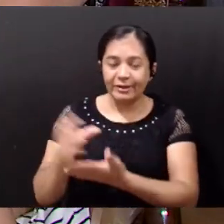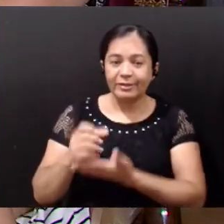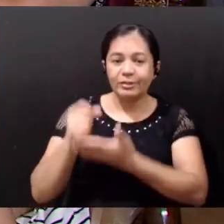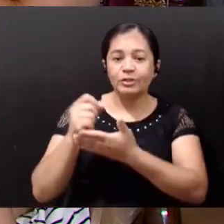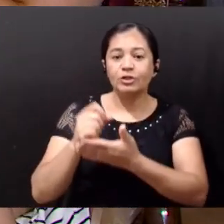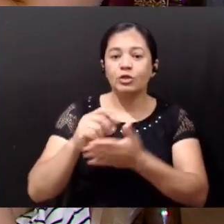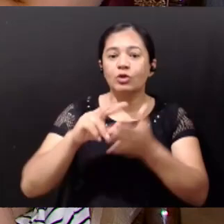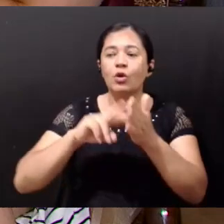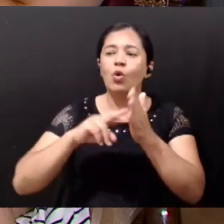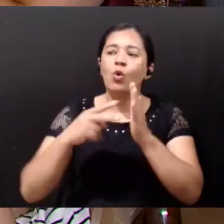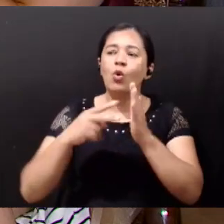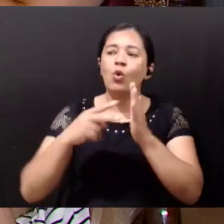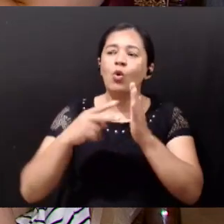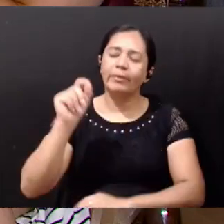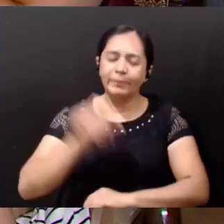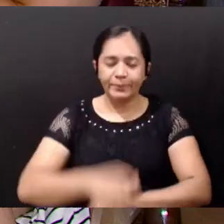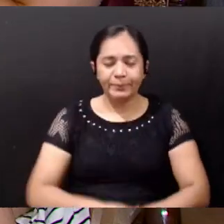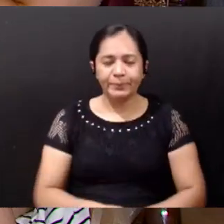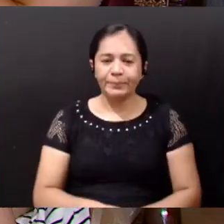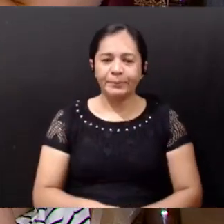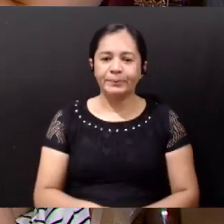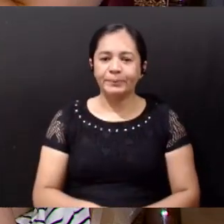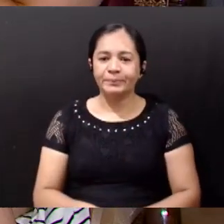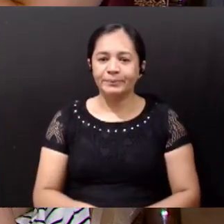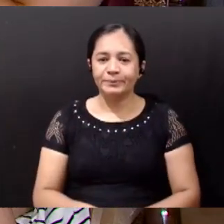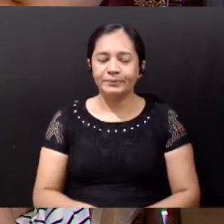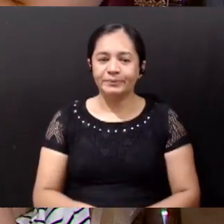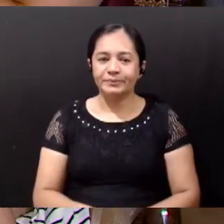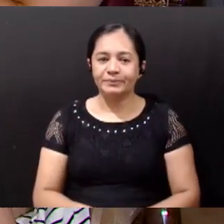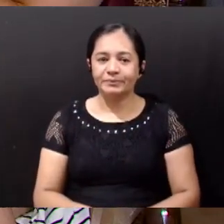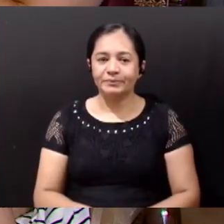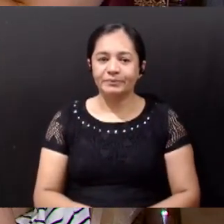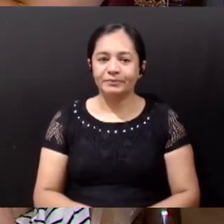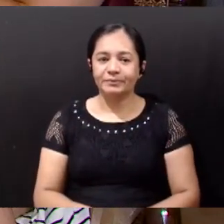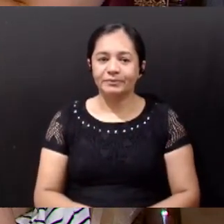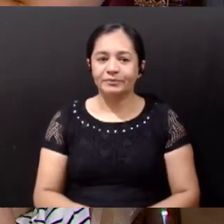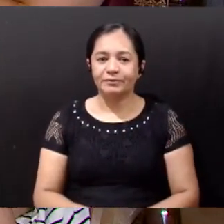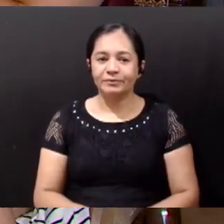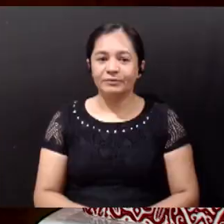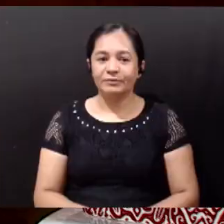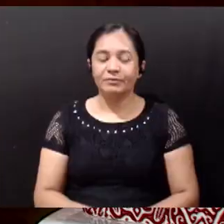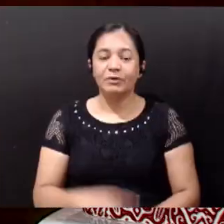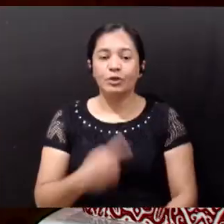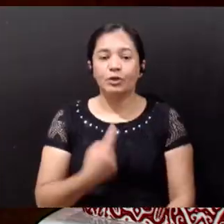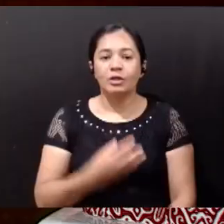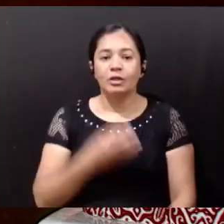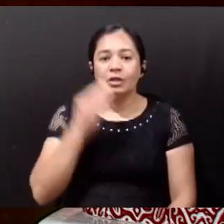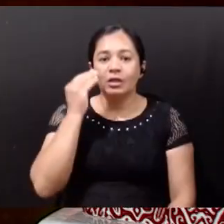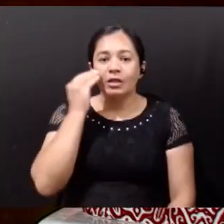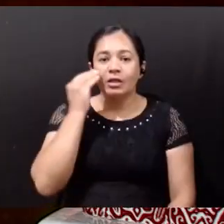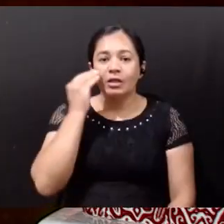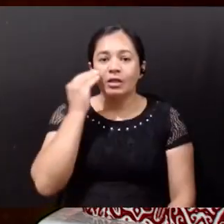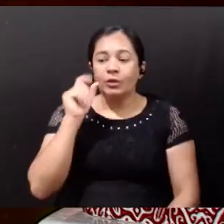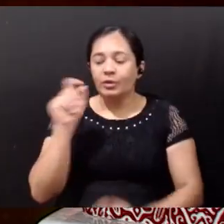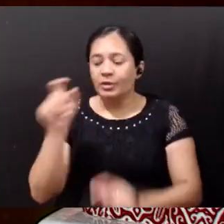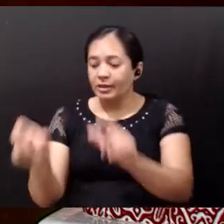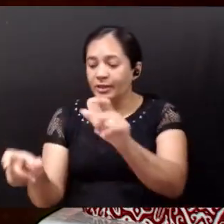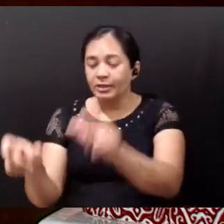Zita? Essa pescaria é a gente tentar tirar eles